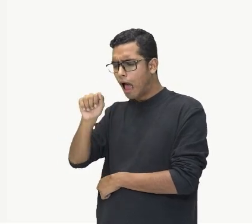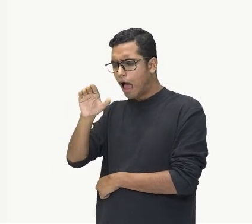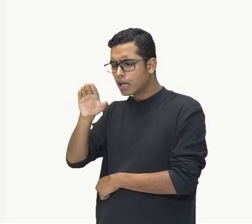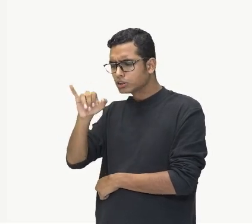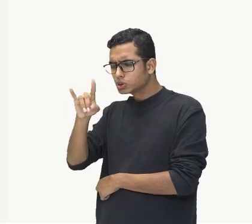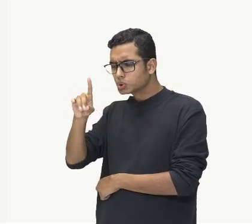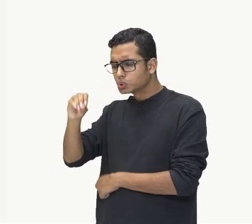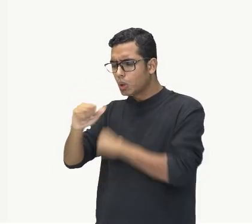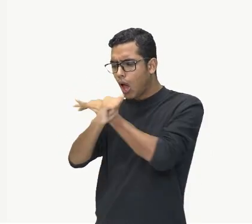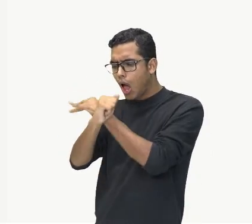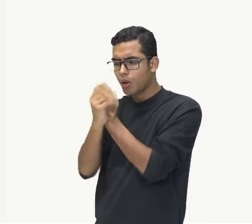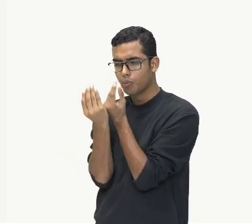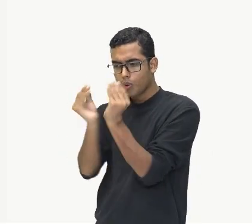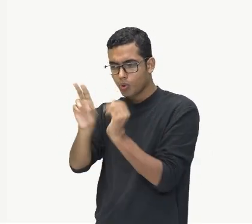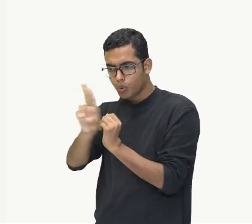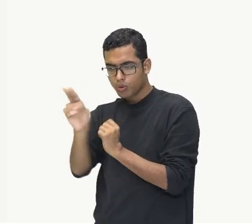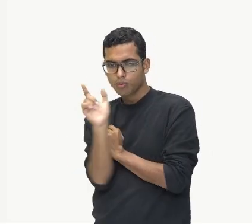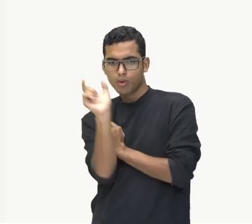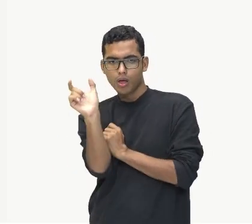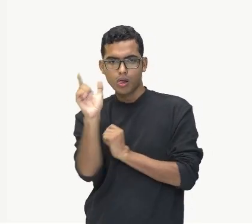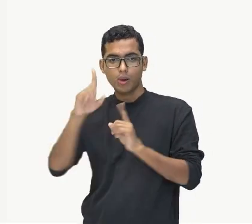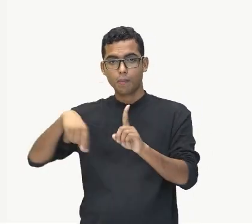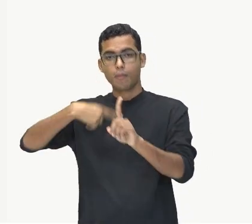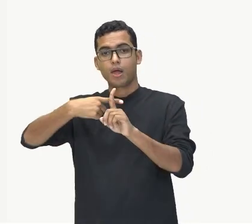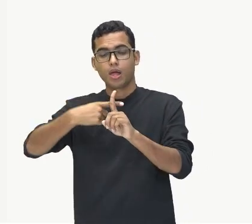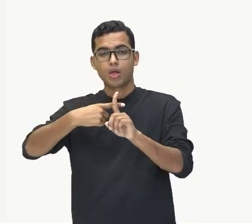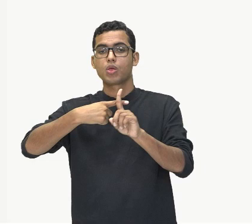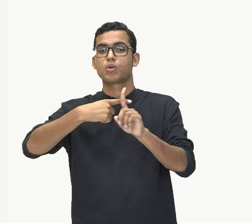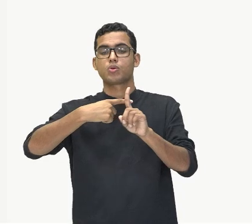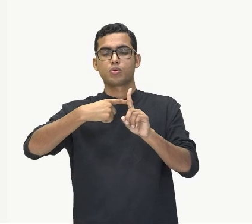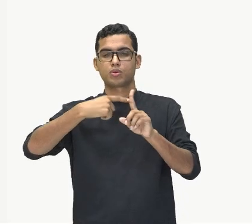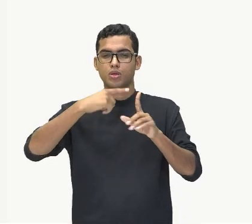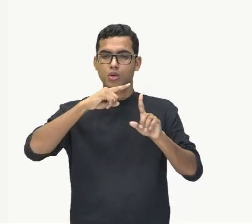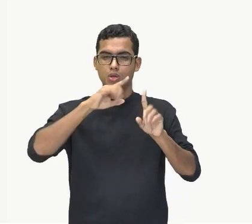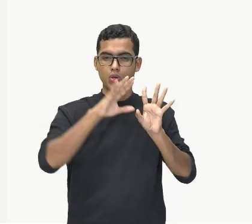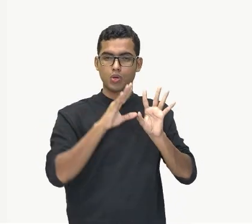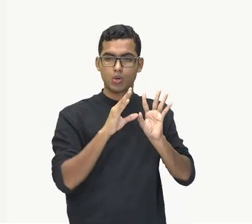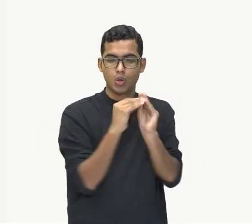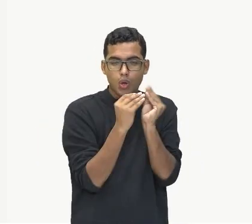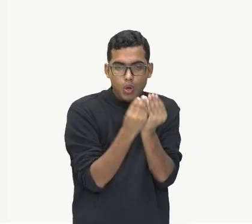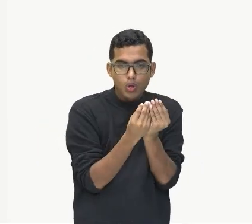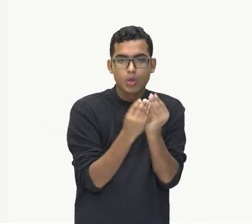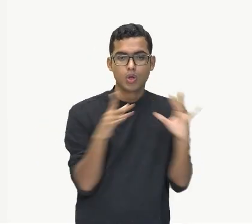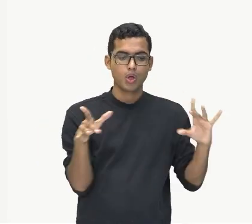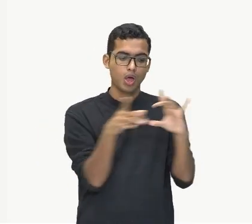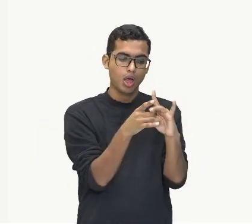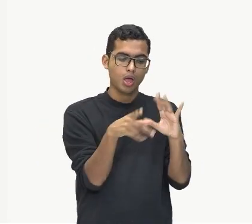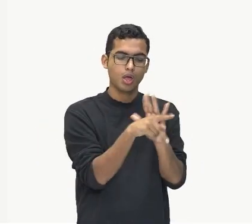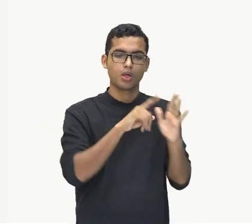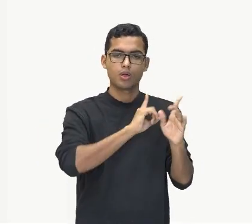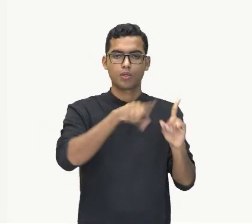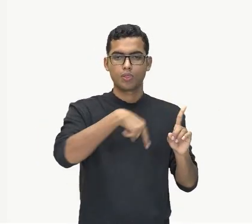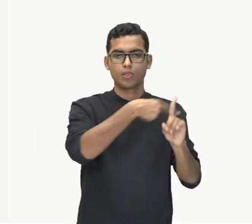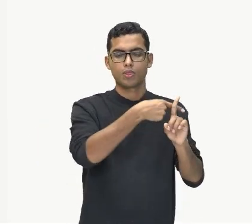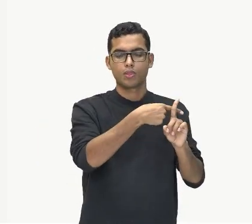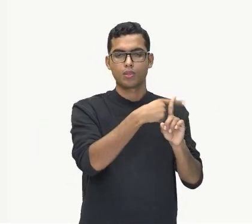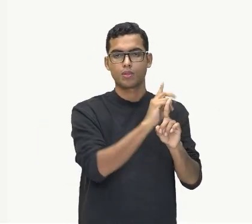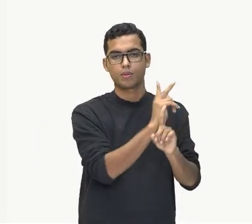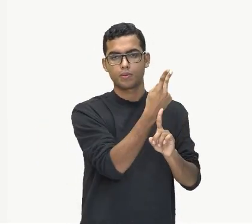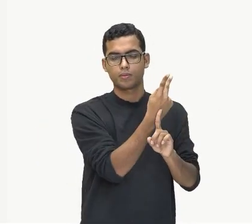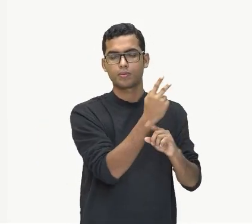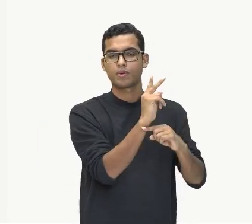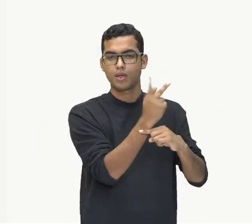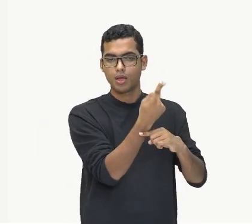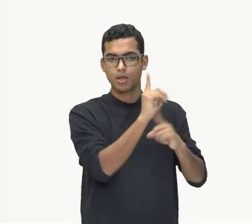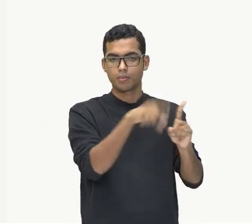íon positivo, que é o H+, né? Então, observem aqui no primeiro exemplo que